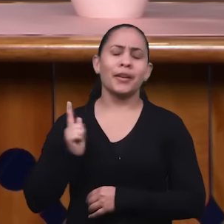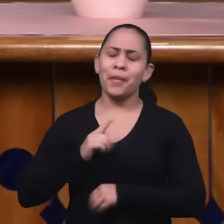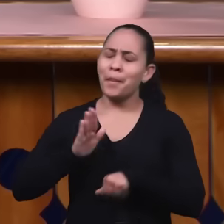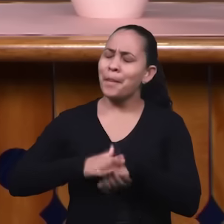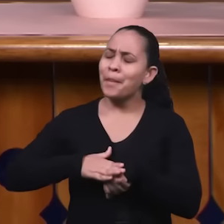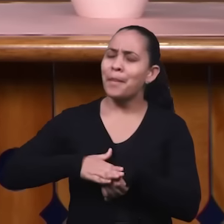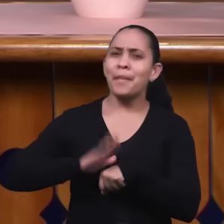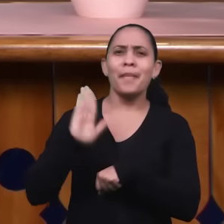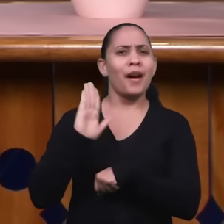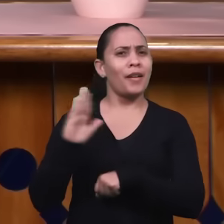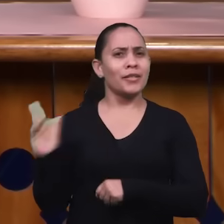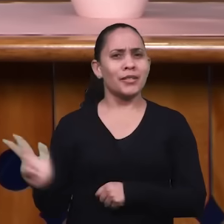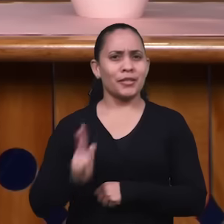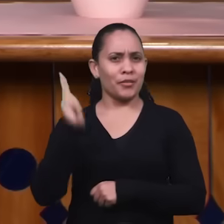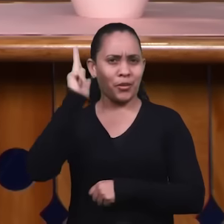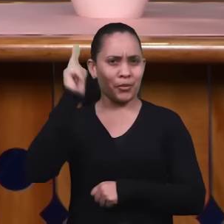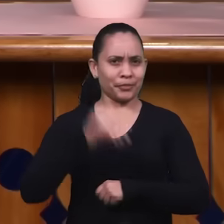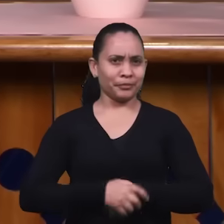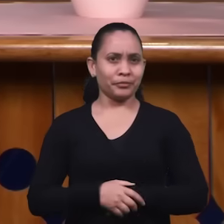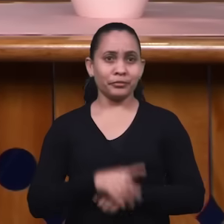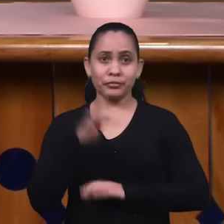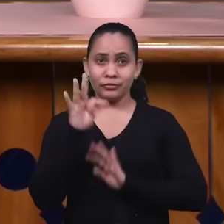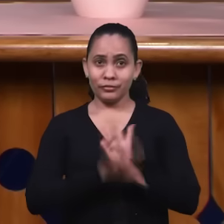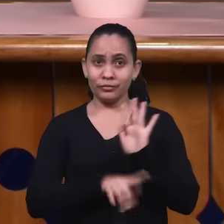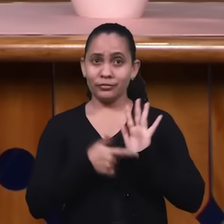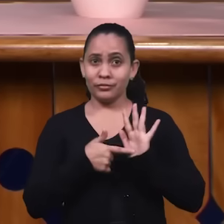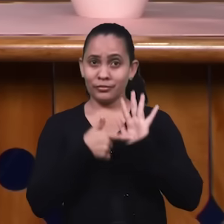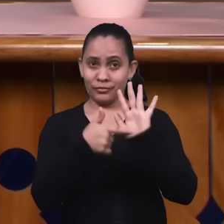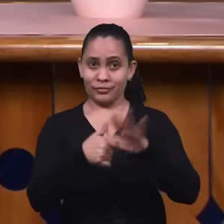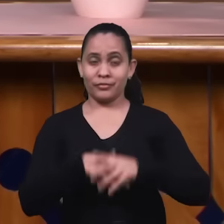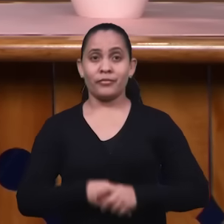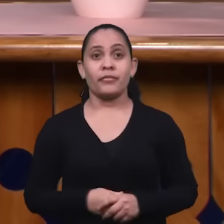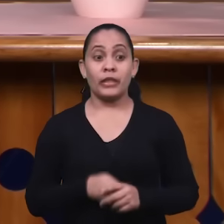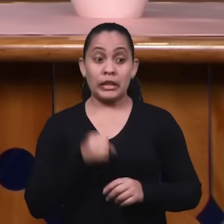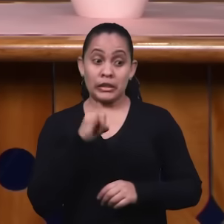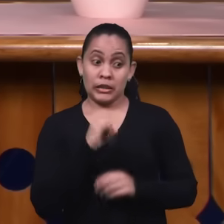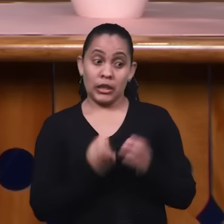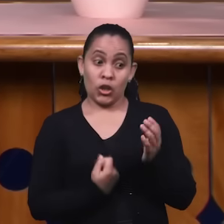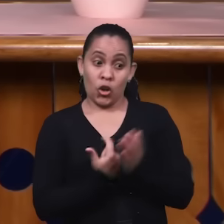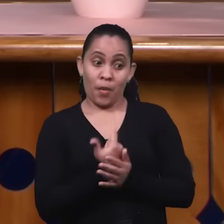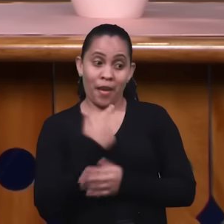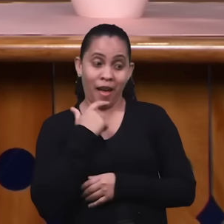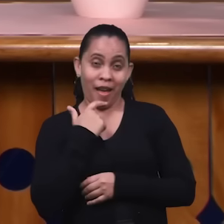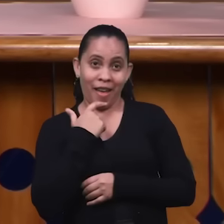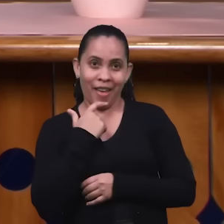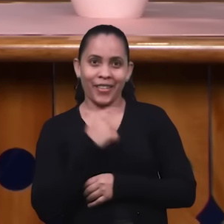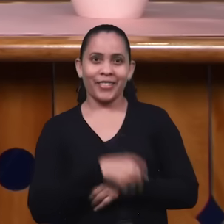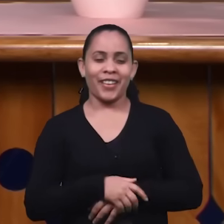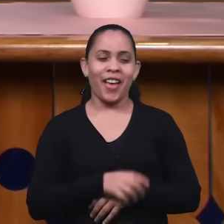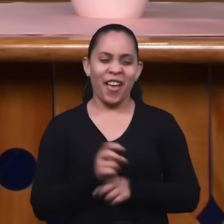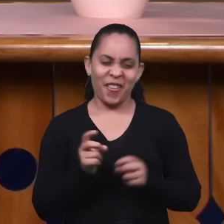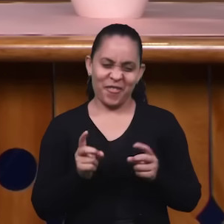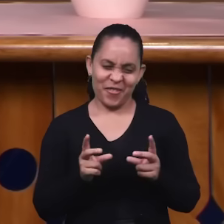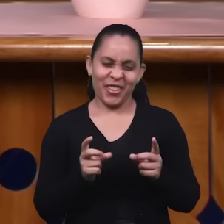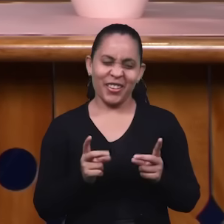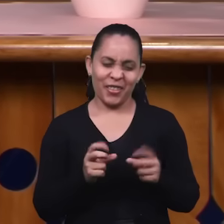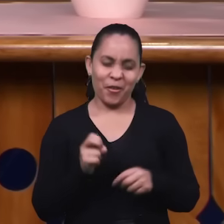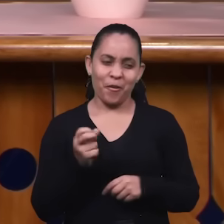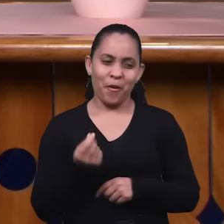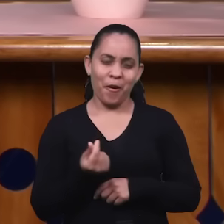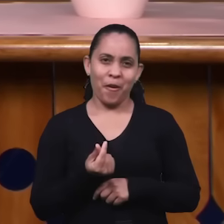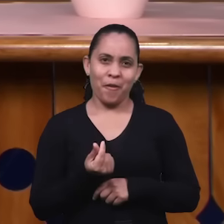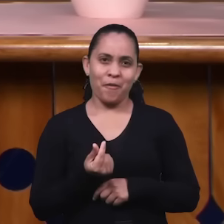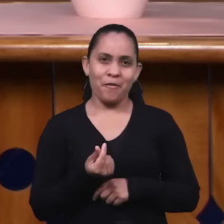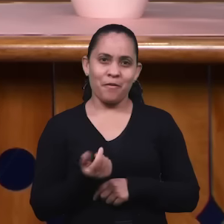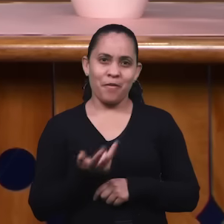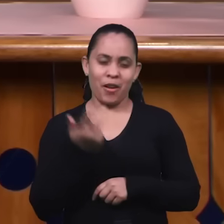precioso. O texto diz o seguinte, olha, se ele comprar, ele rindo se gabará, ou seja, vendeu por muito pouco.